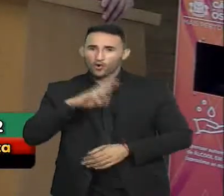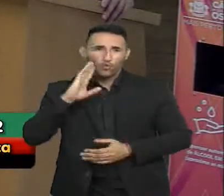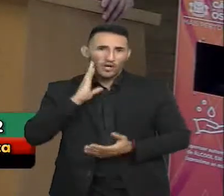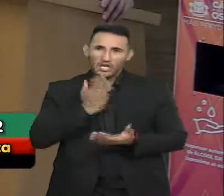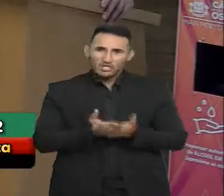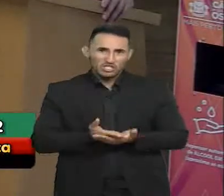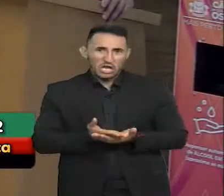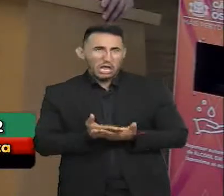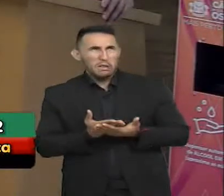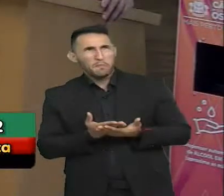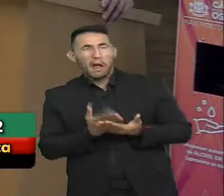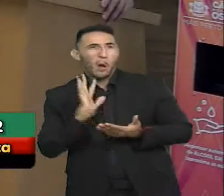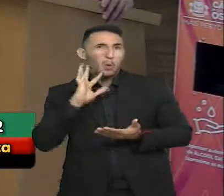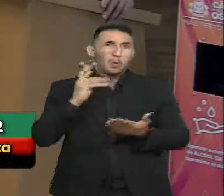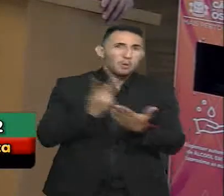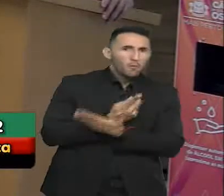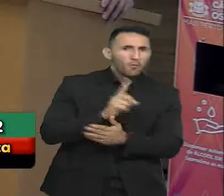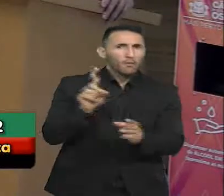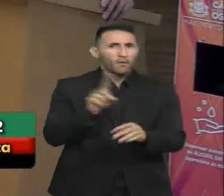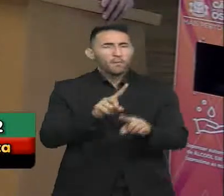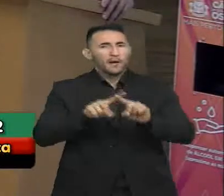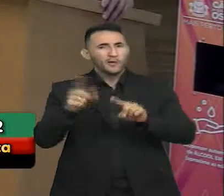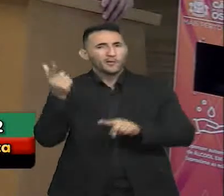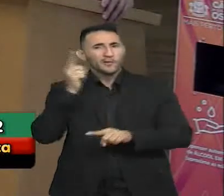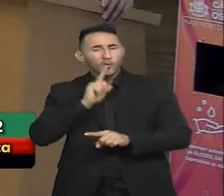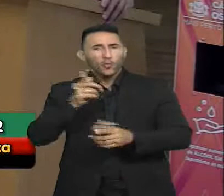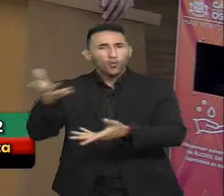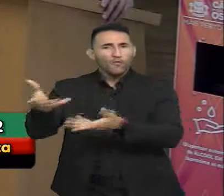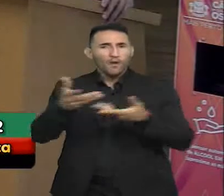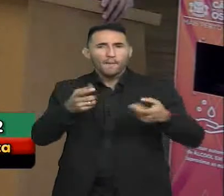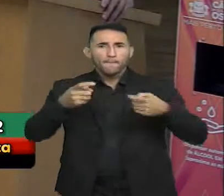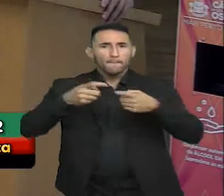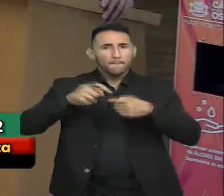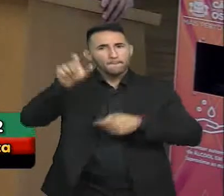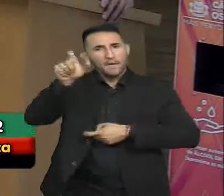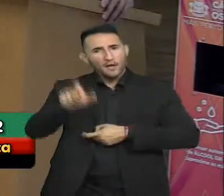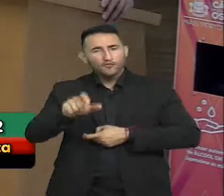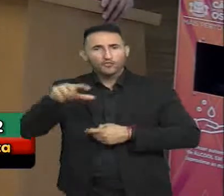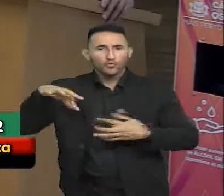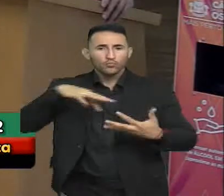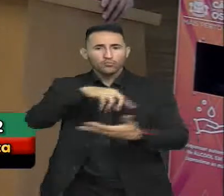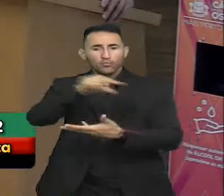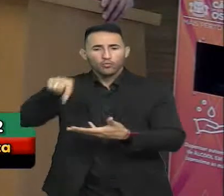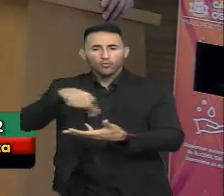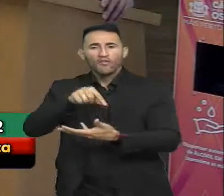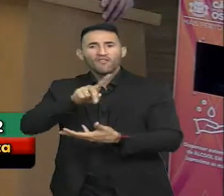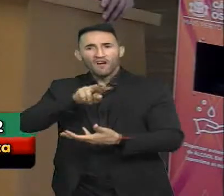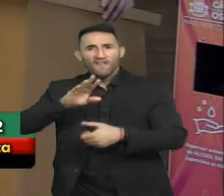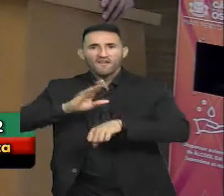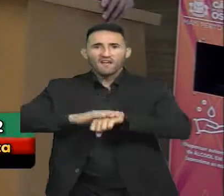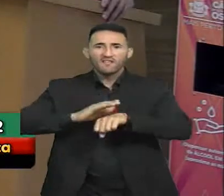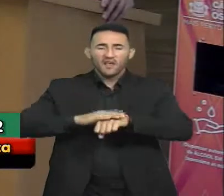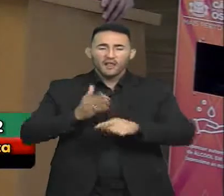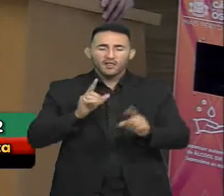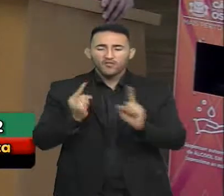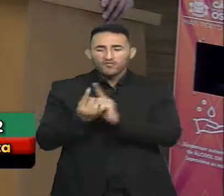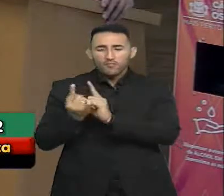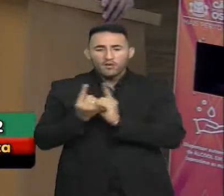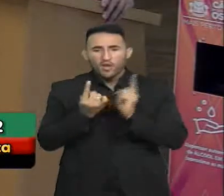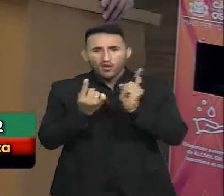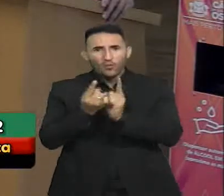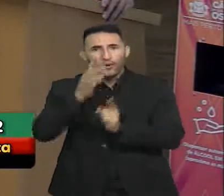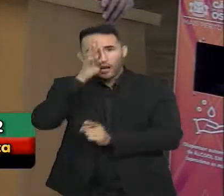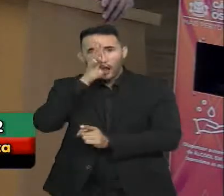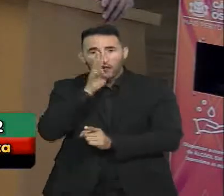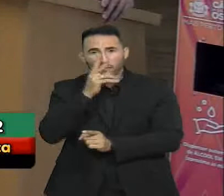coincidências, conseguimos trazer para Osasco os médicos do mundo, o qual realizará atendimento médico gratuito a toda a população em situação